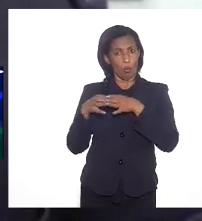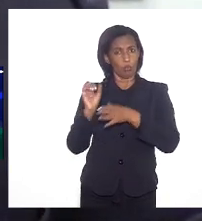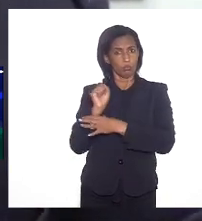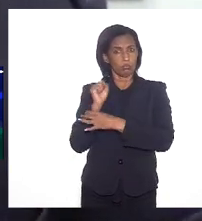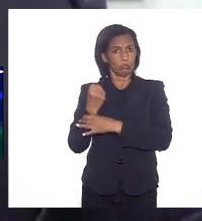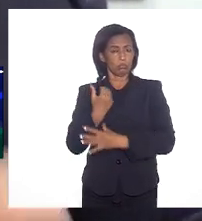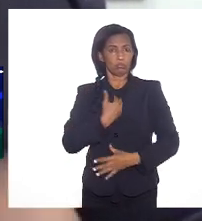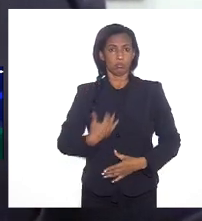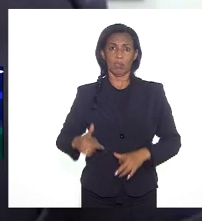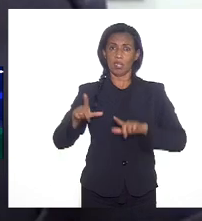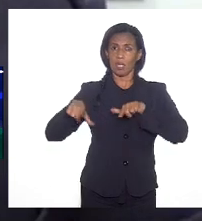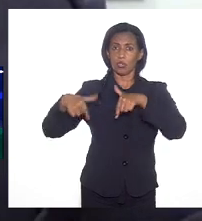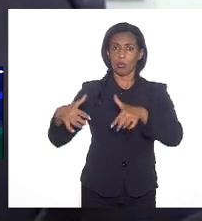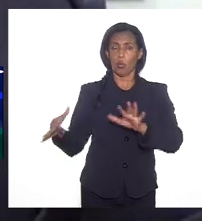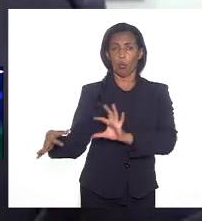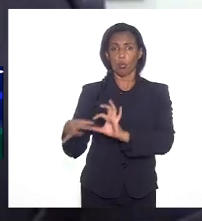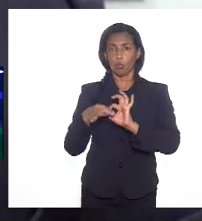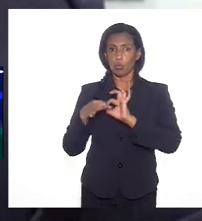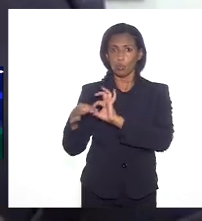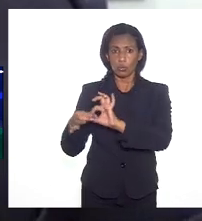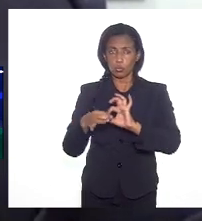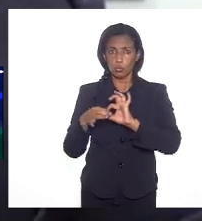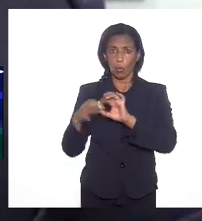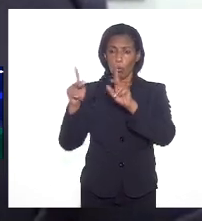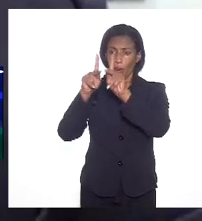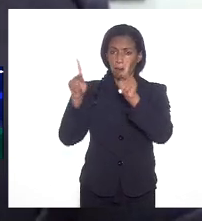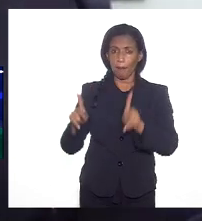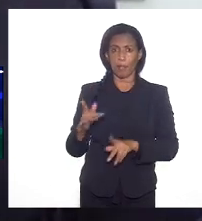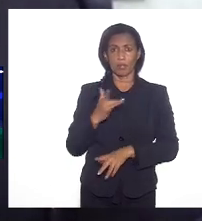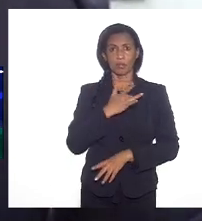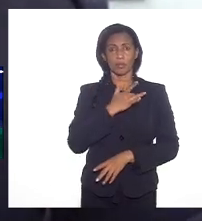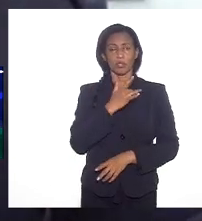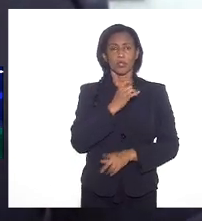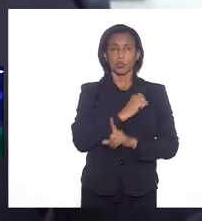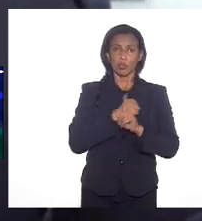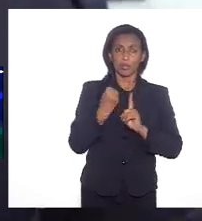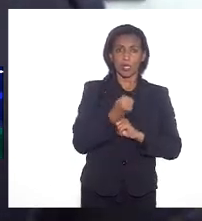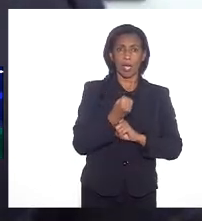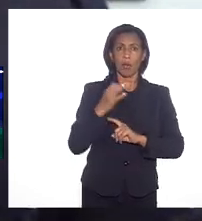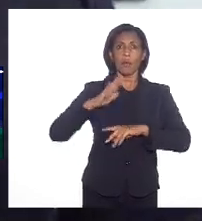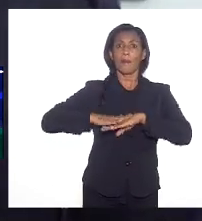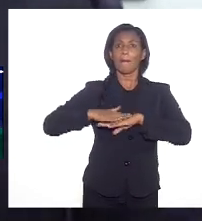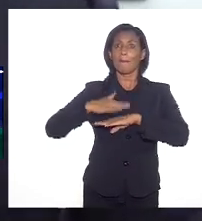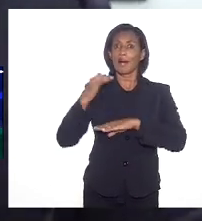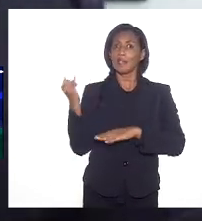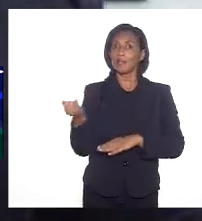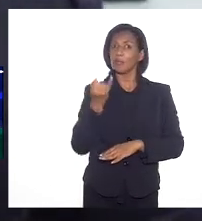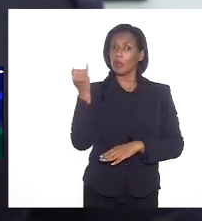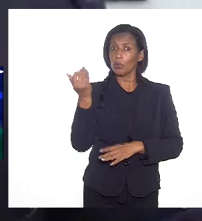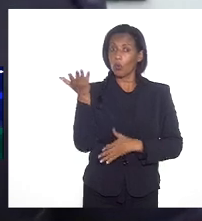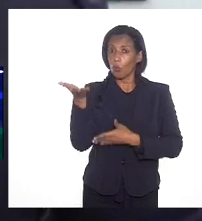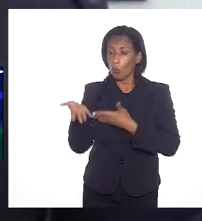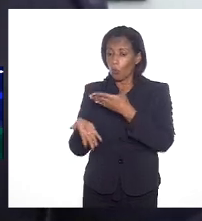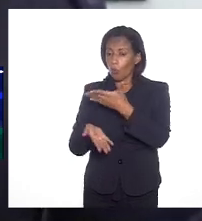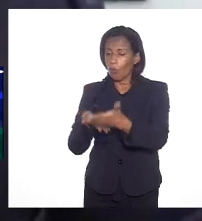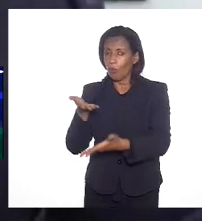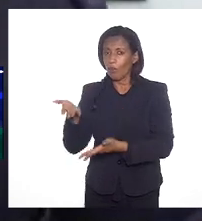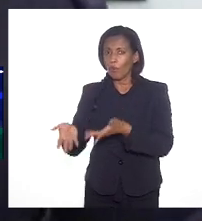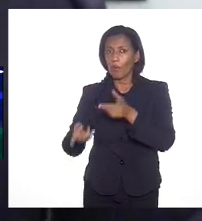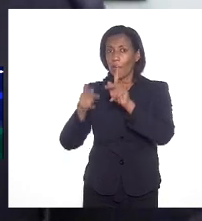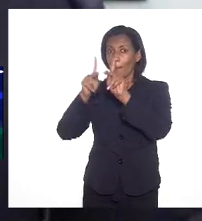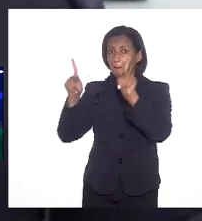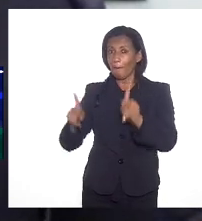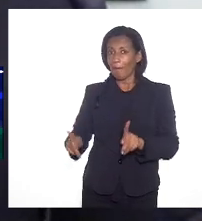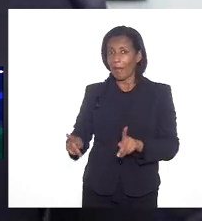em ações conjuntas que contribuam com a paz social. E o mais importante, colaborar com a pacificação de